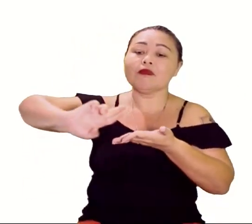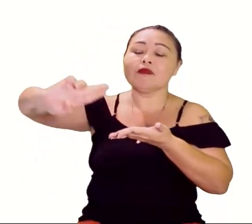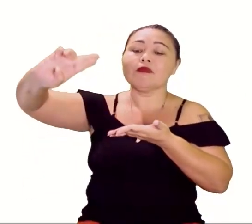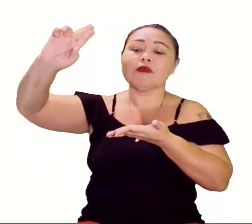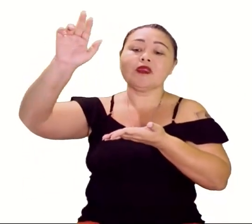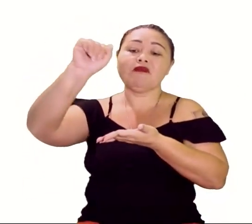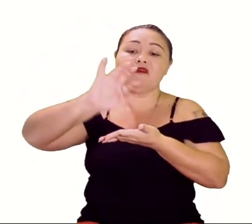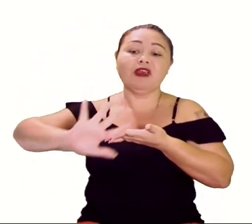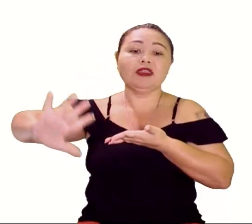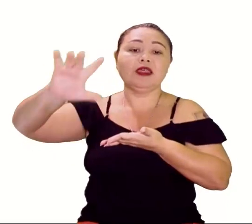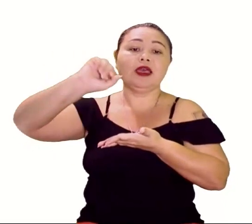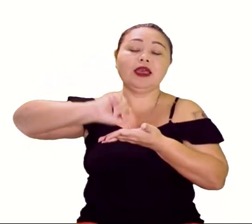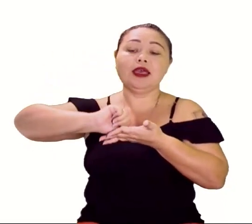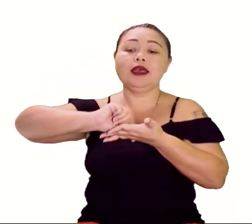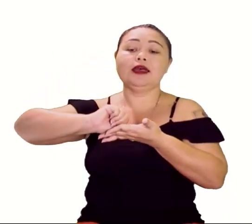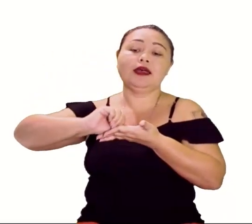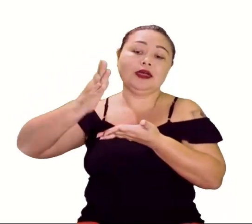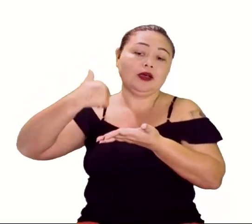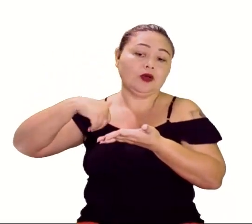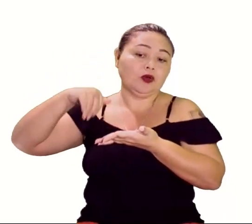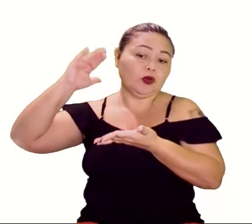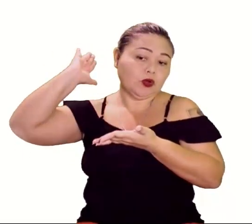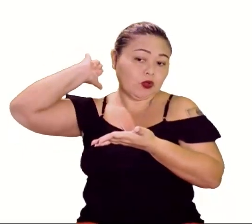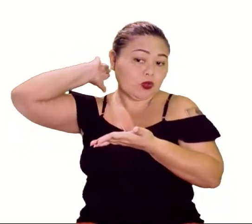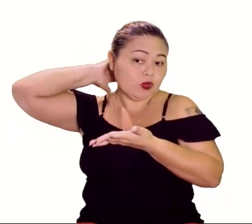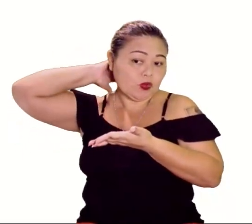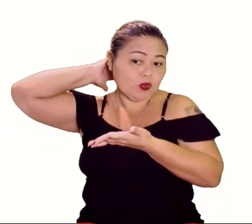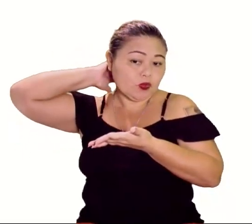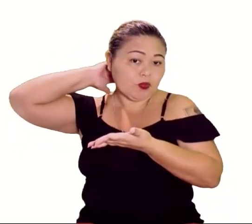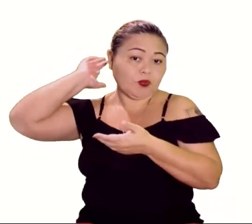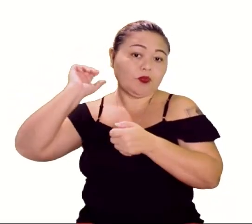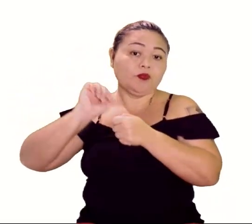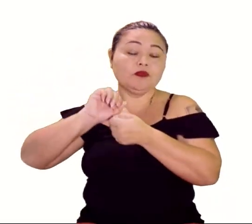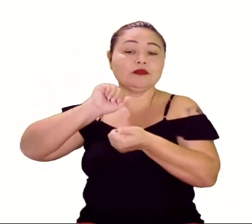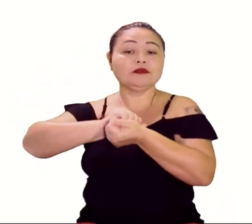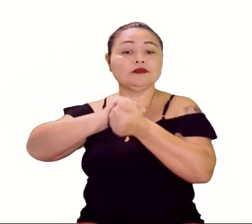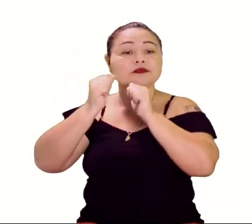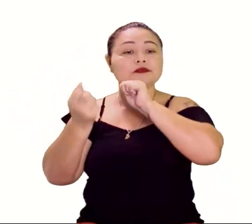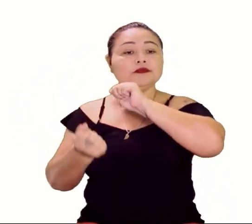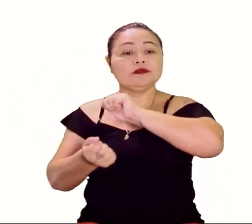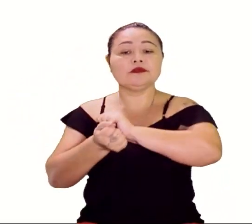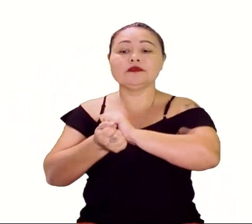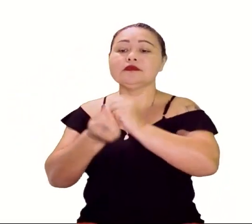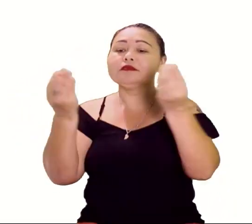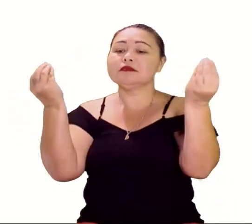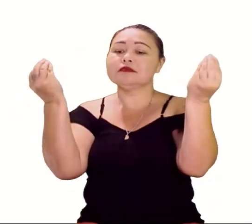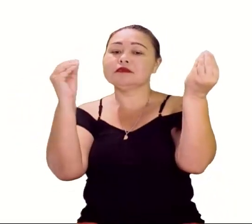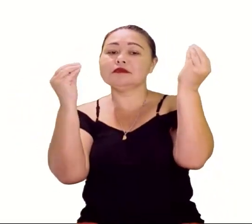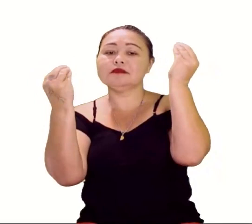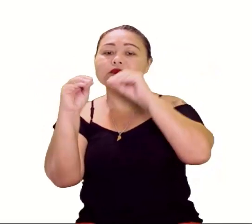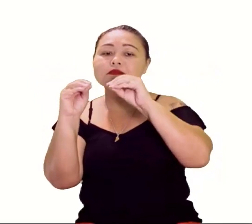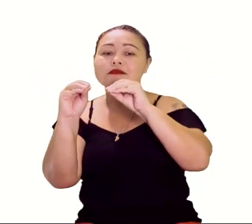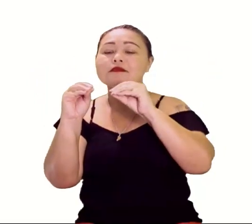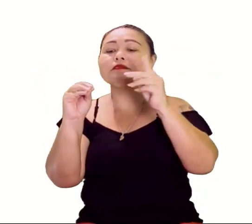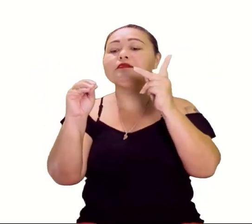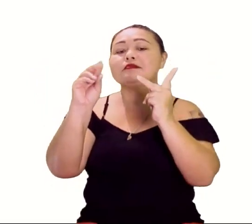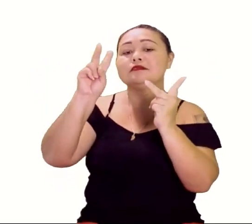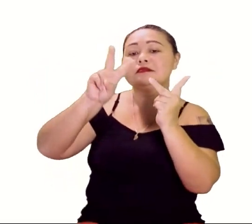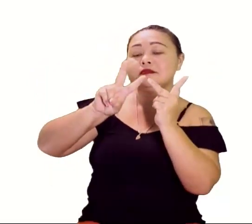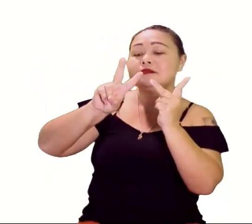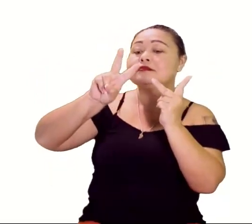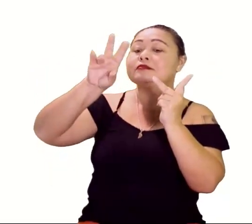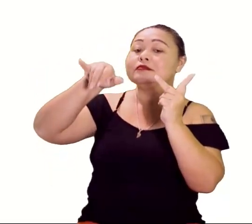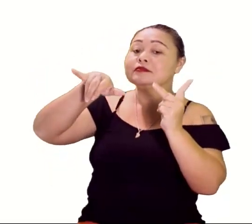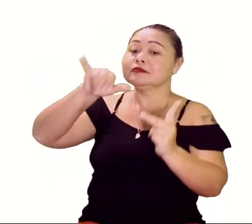Pará, essa foi adaptada. As coordenadas do vértice da função y igual a x